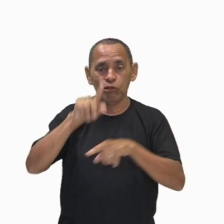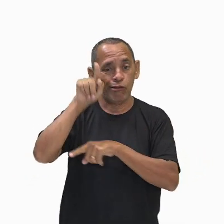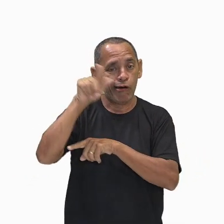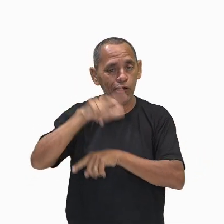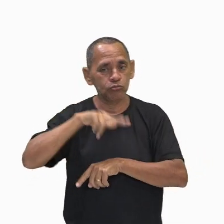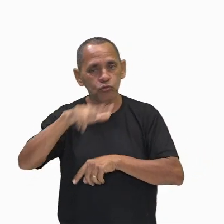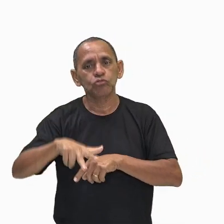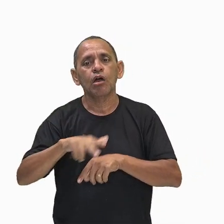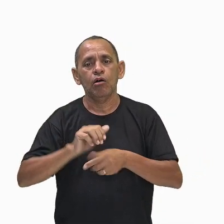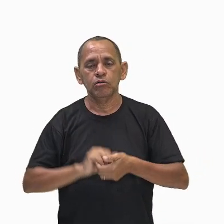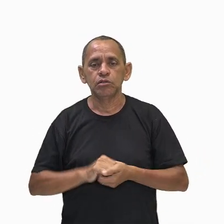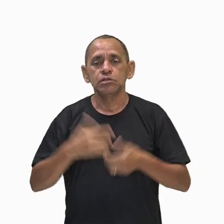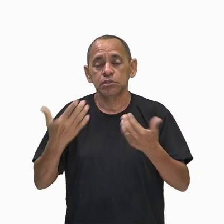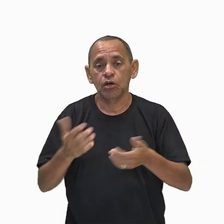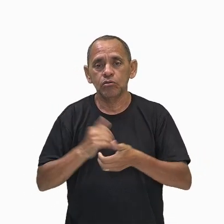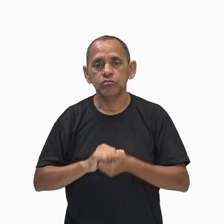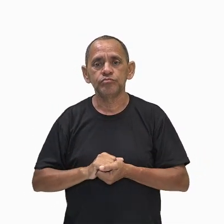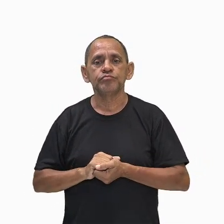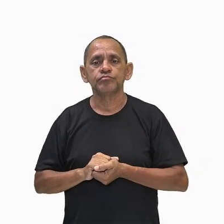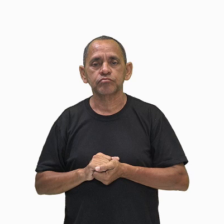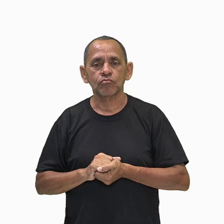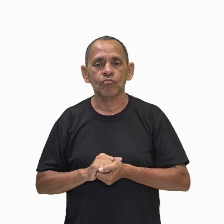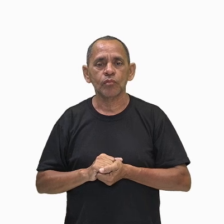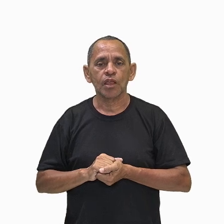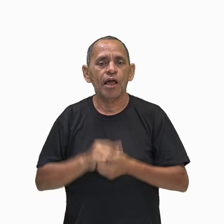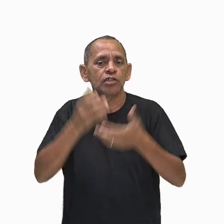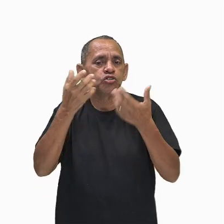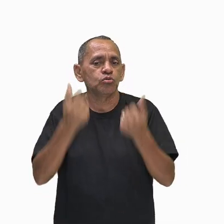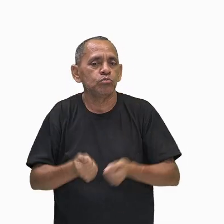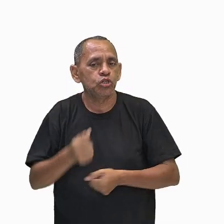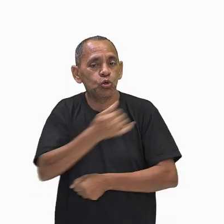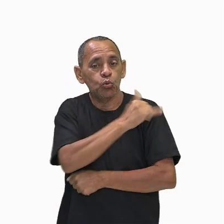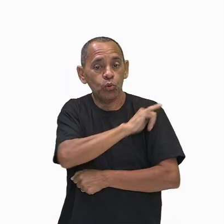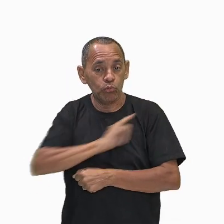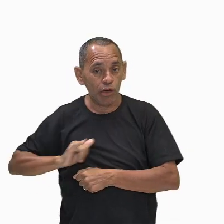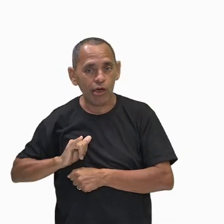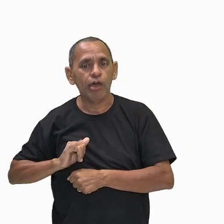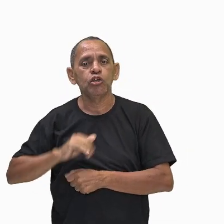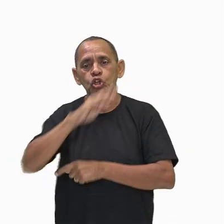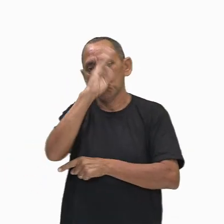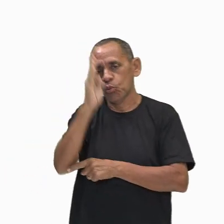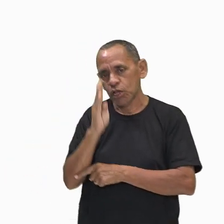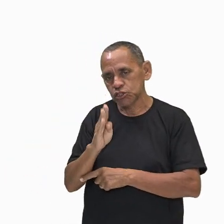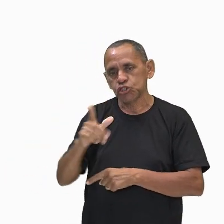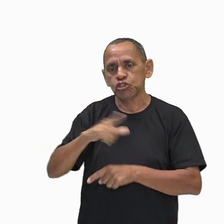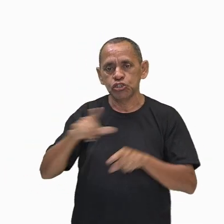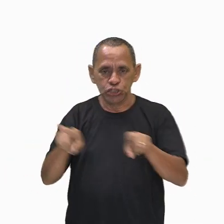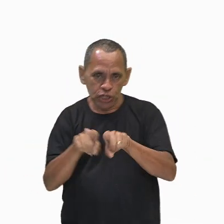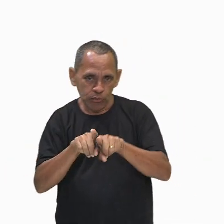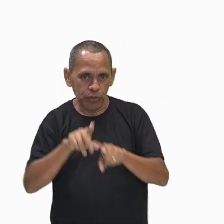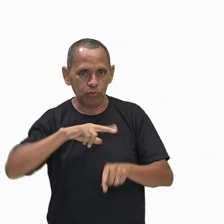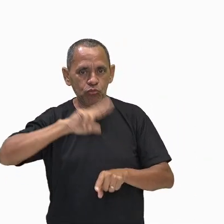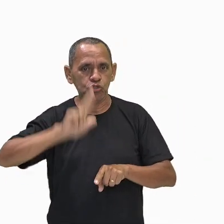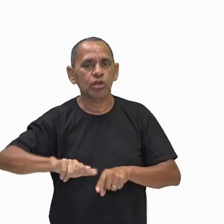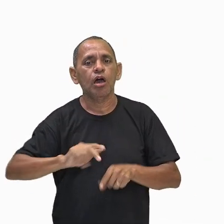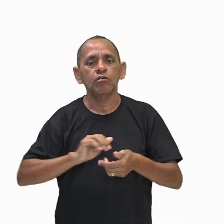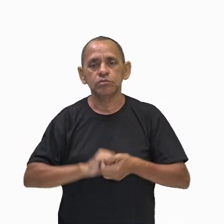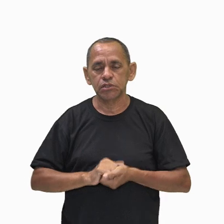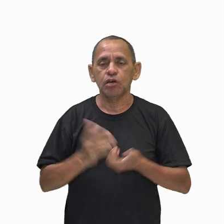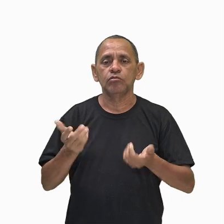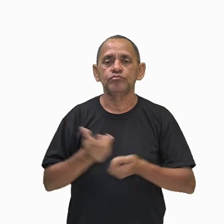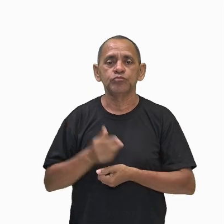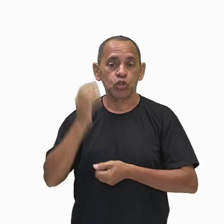à ideia de Pedro, né, assumir o Império do Brasil e de Portugal. Sendo assim, Pedro I renunciou ao